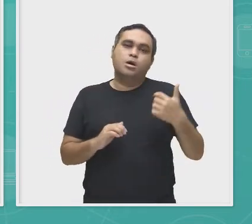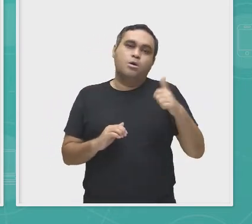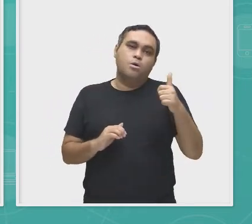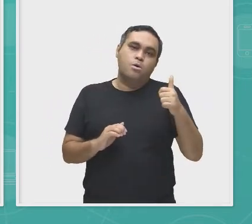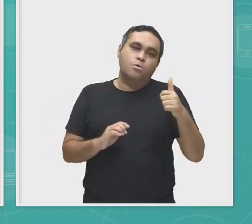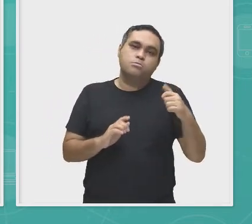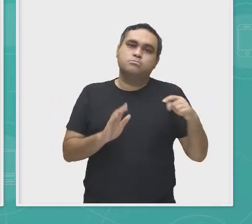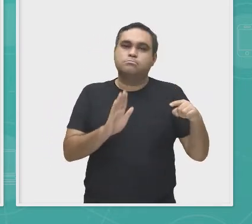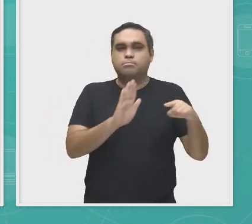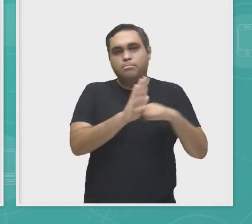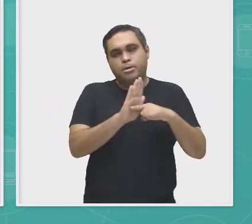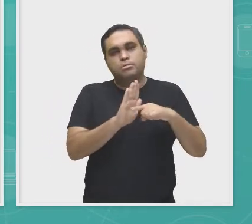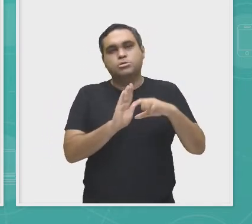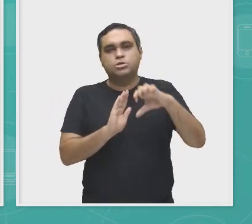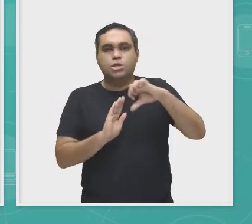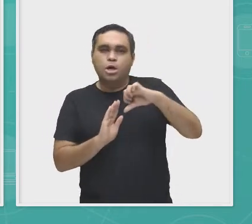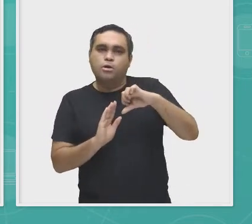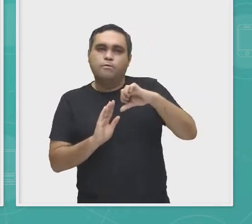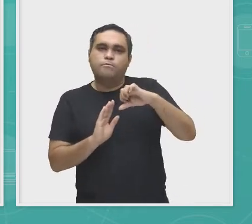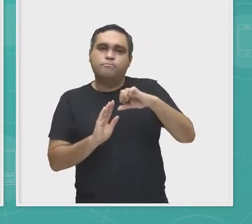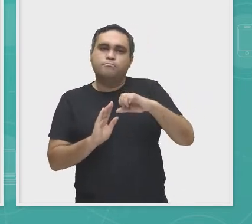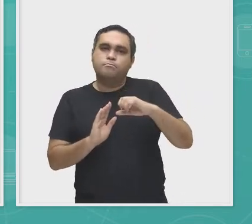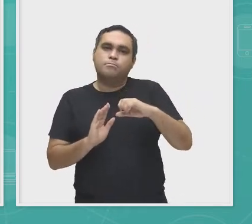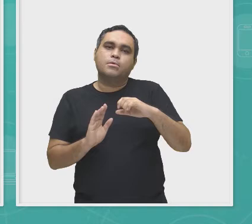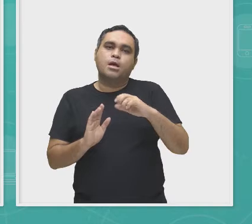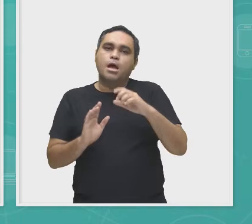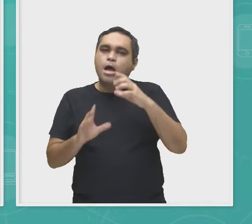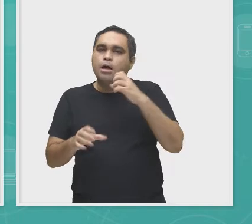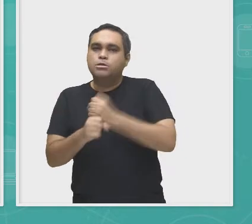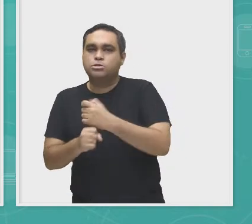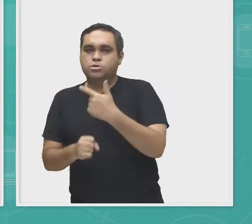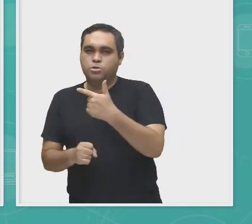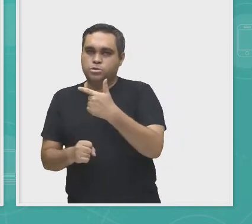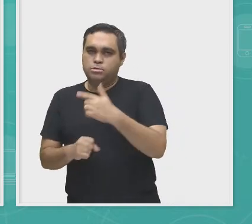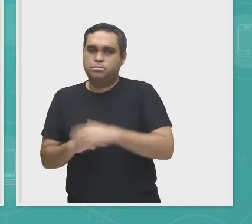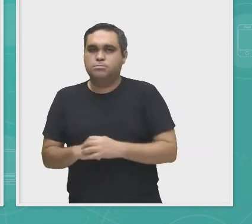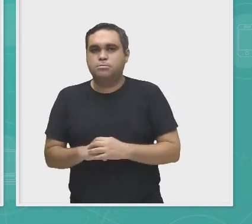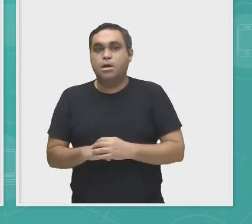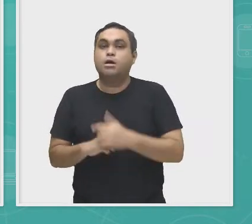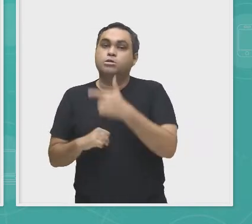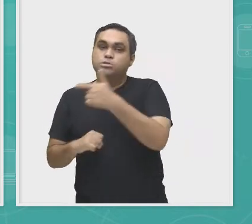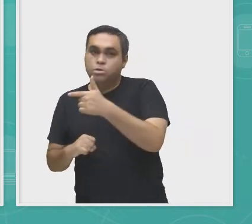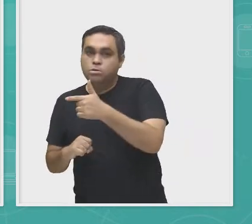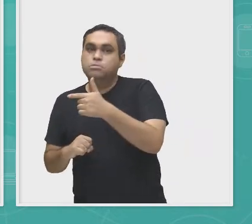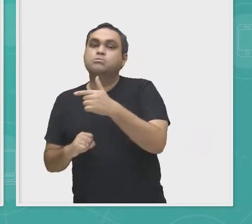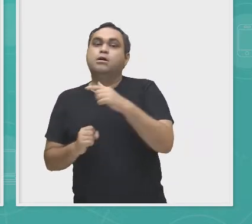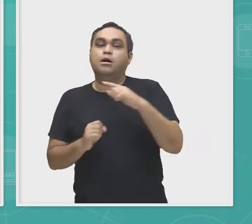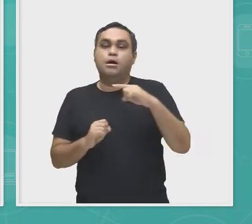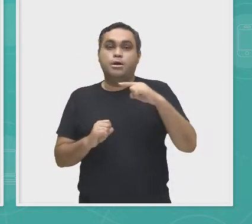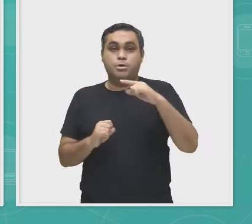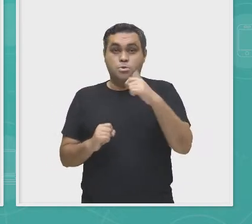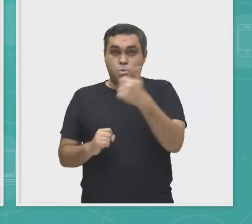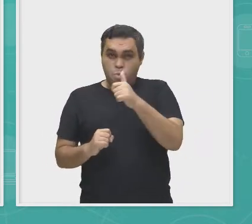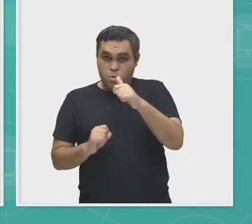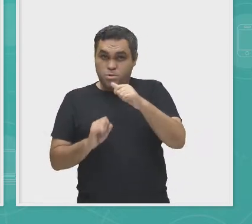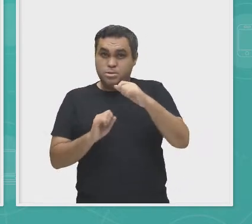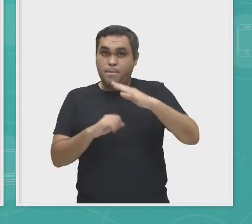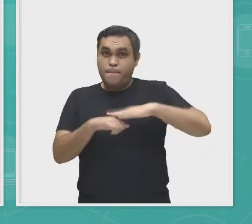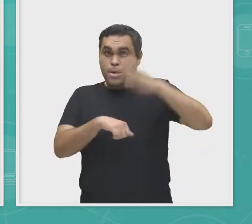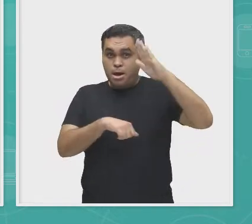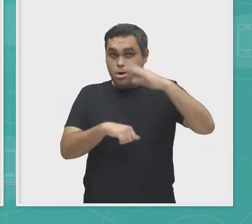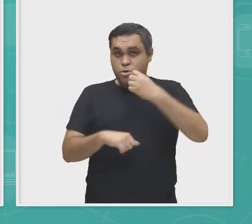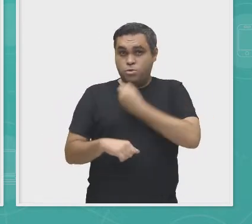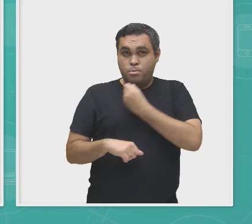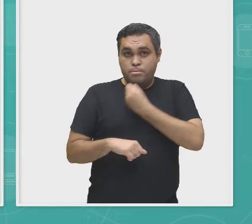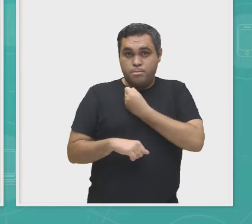2 graus. Pessoal, uma coisa aqui, ó, a gente está observando essa variação de temperatura, né,